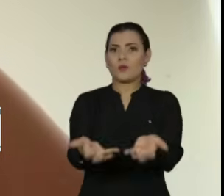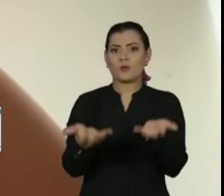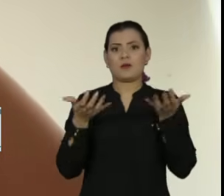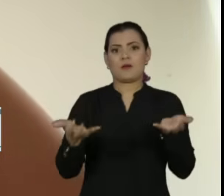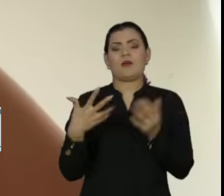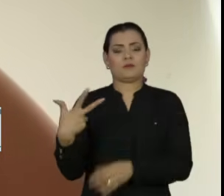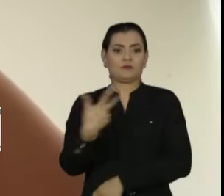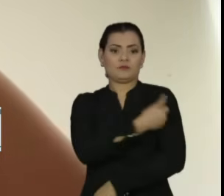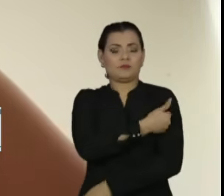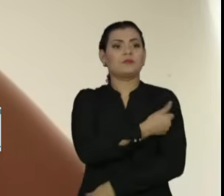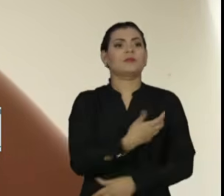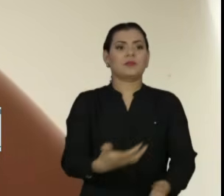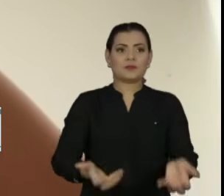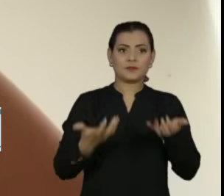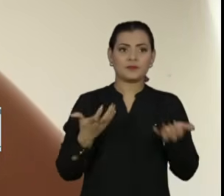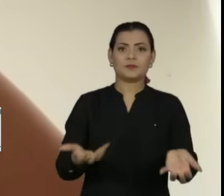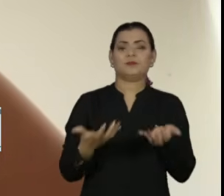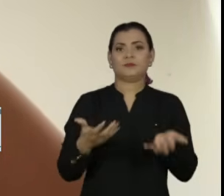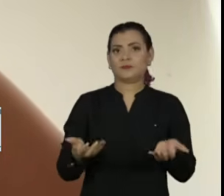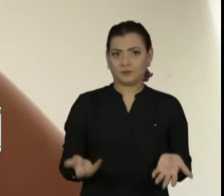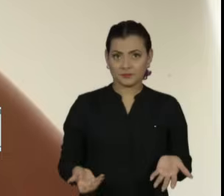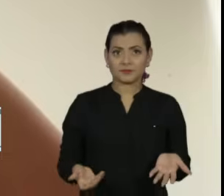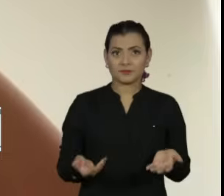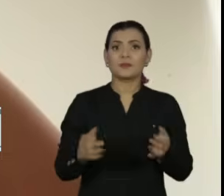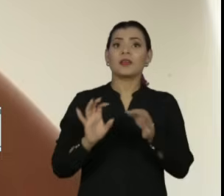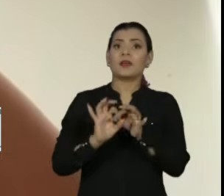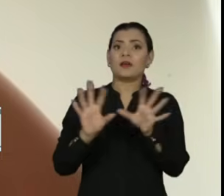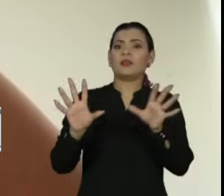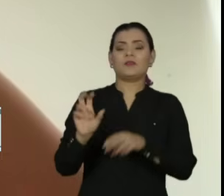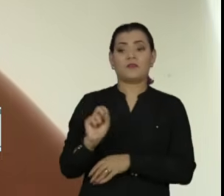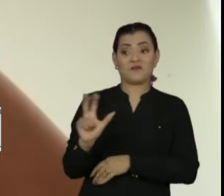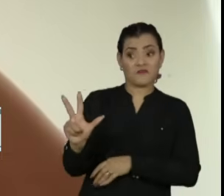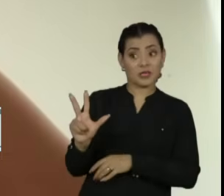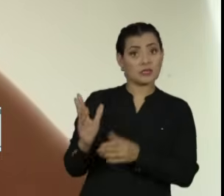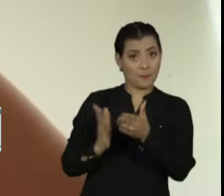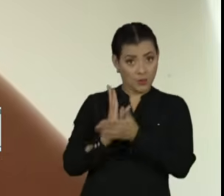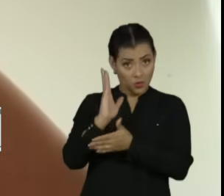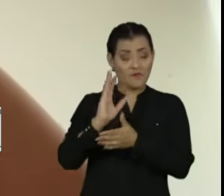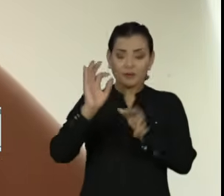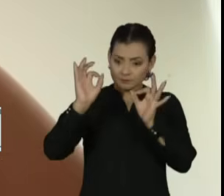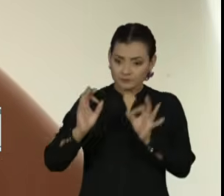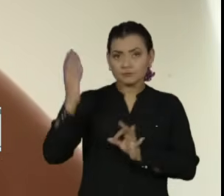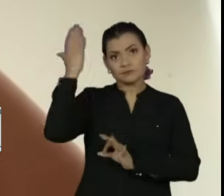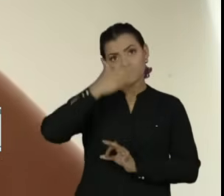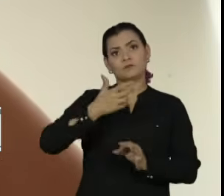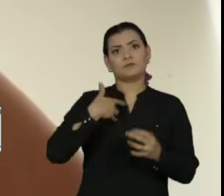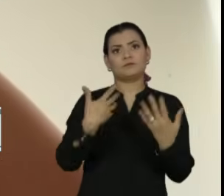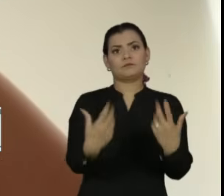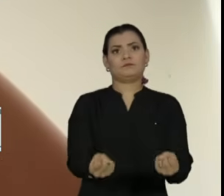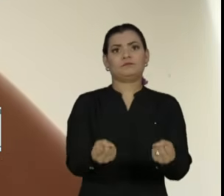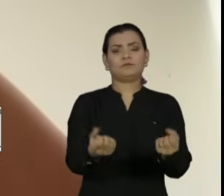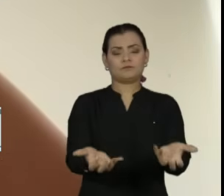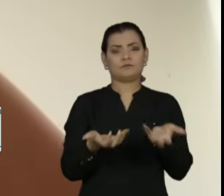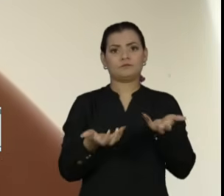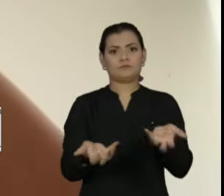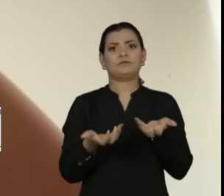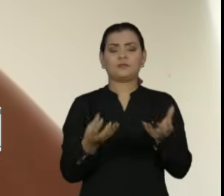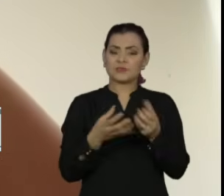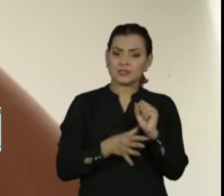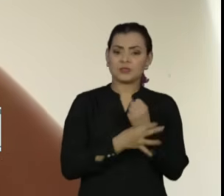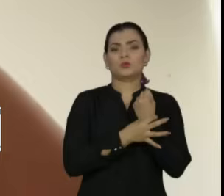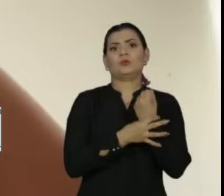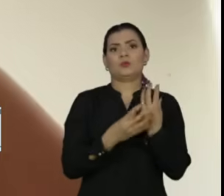que fosse aprovada pela vigilância sanitária e comprovadamente segura e